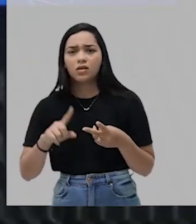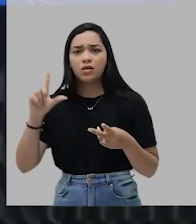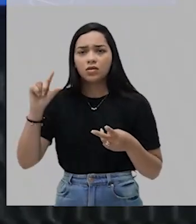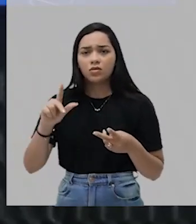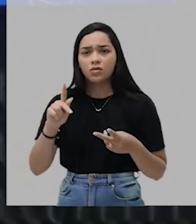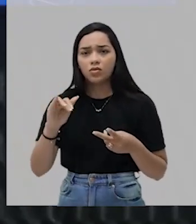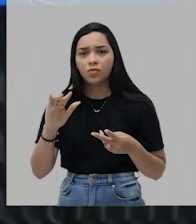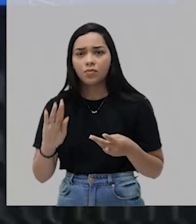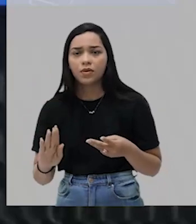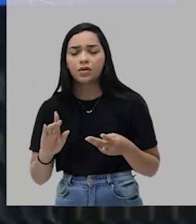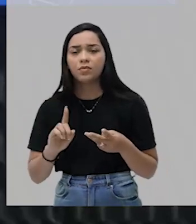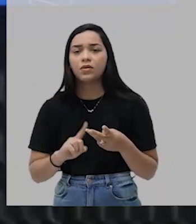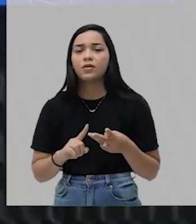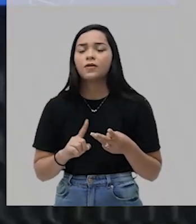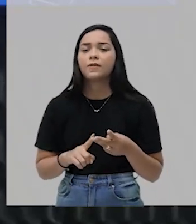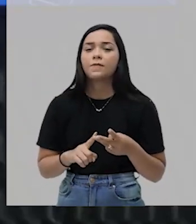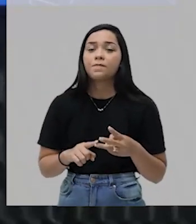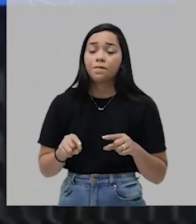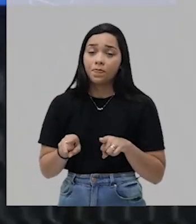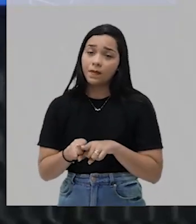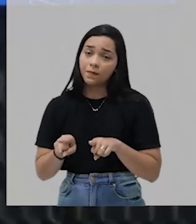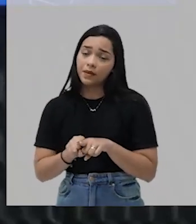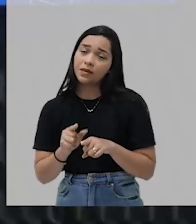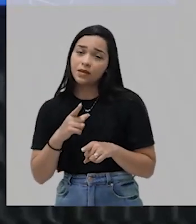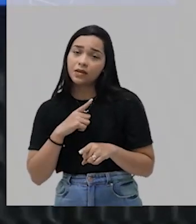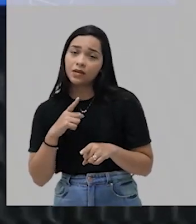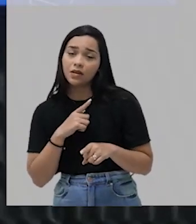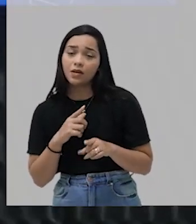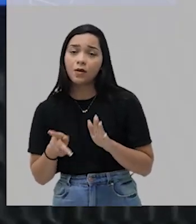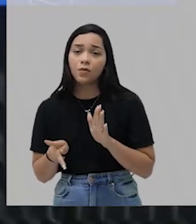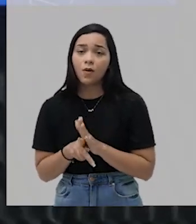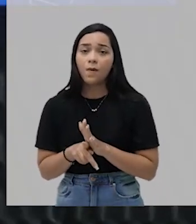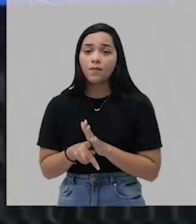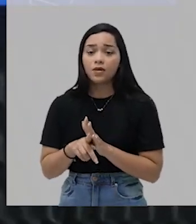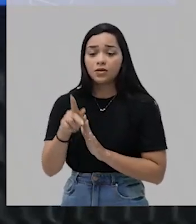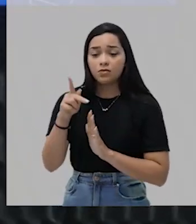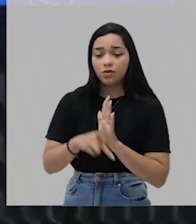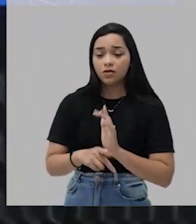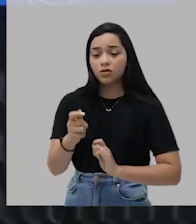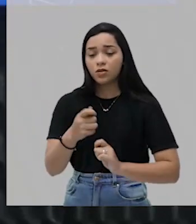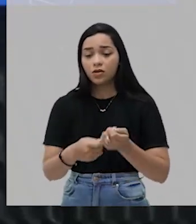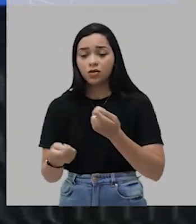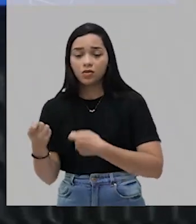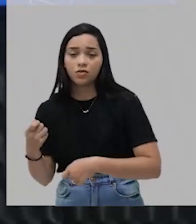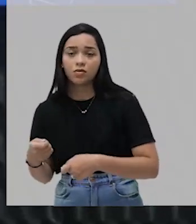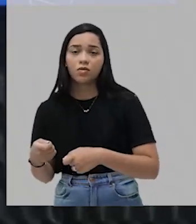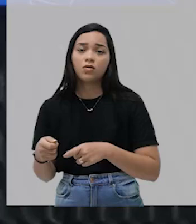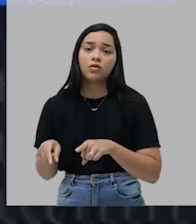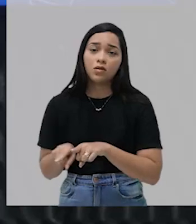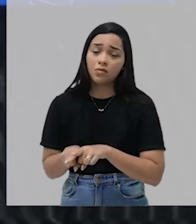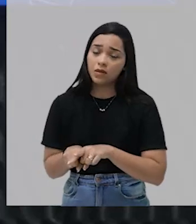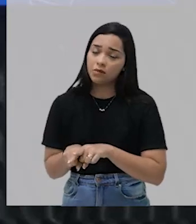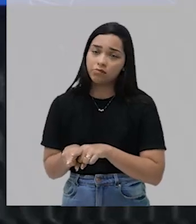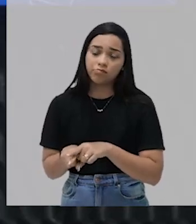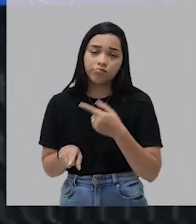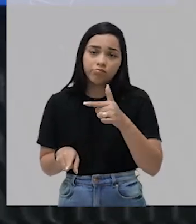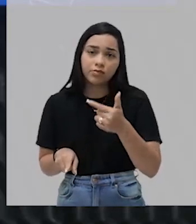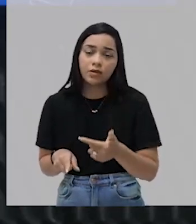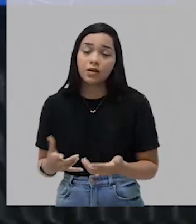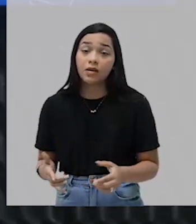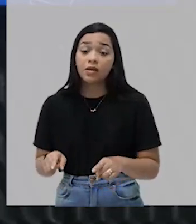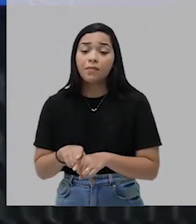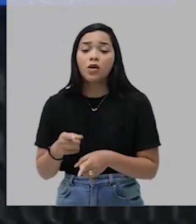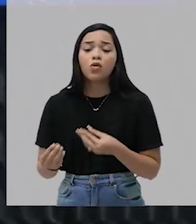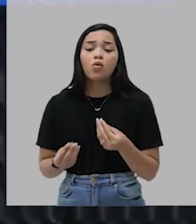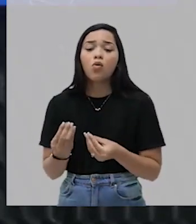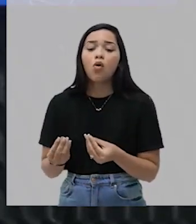do PIB, até mesmo a questão da presença desses planos econômicos heterodoxos que não deram certo. E aí, qual seria